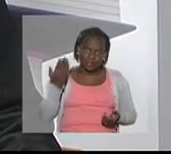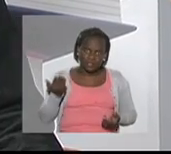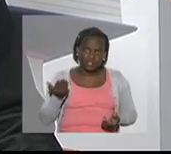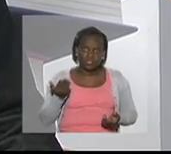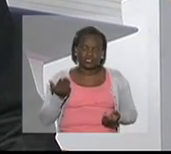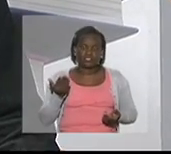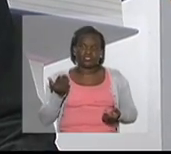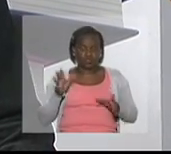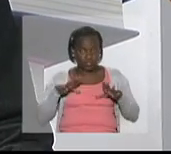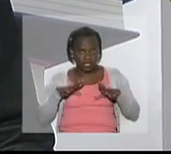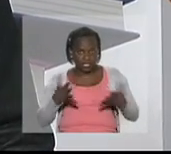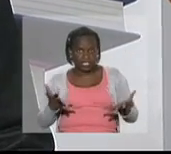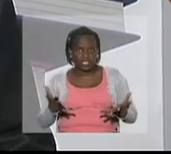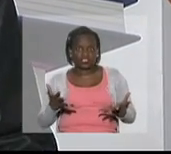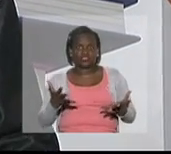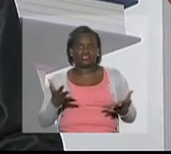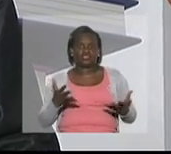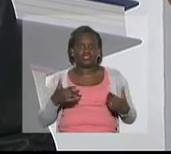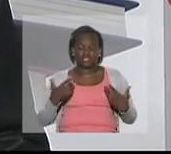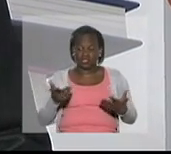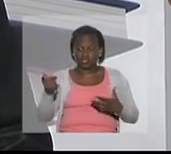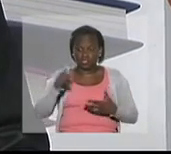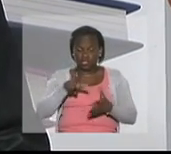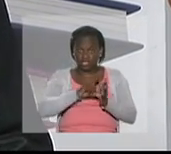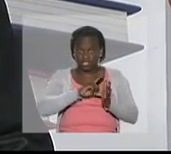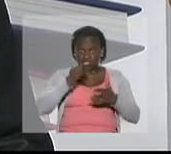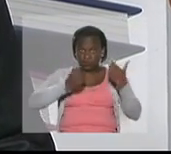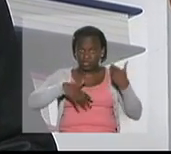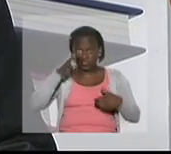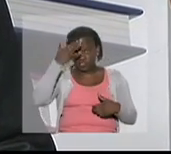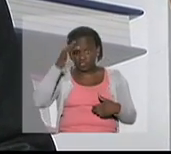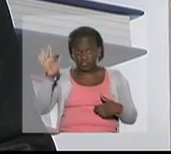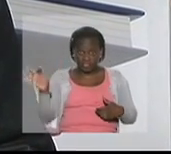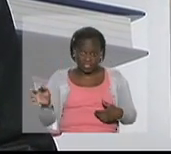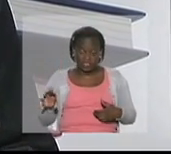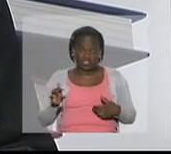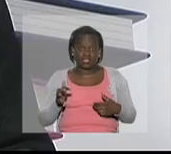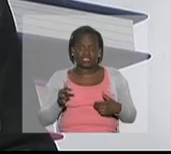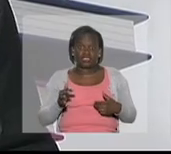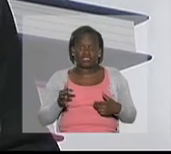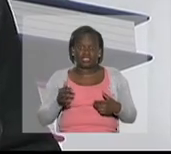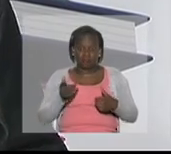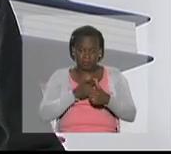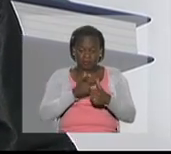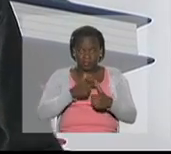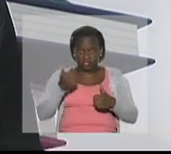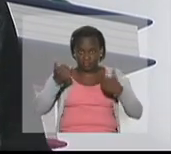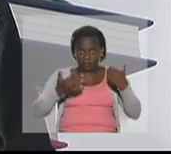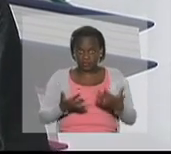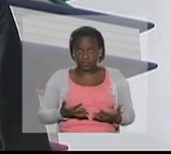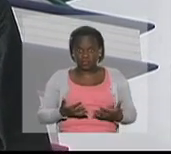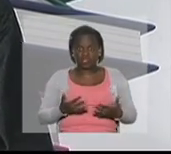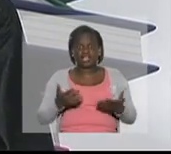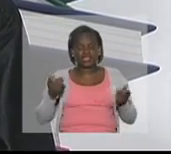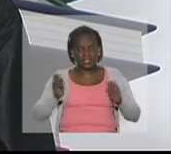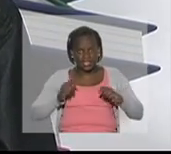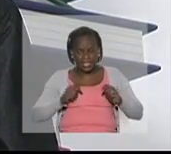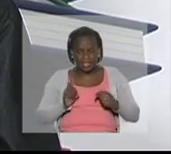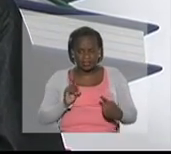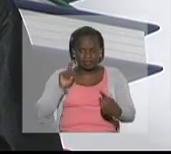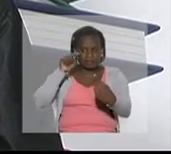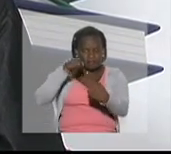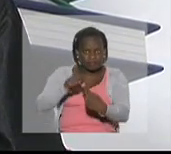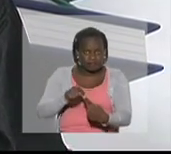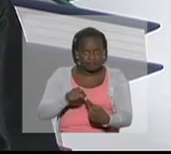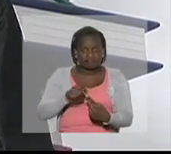de morte, de coragem. Então, como a gente estava falando de filosofia agora nesse primeiro bloco, dá para fazer